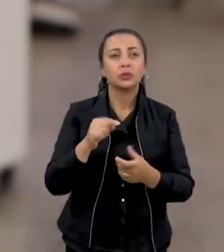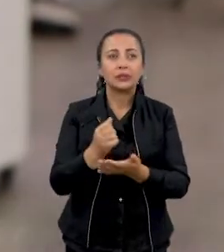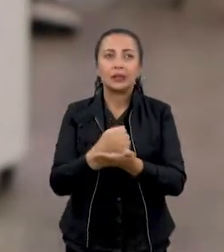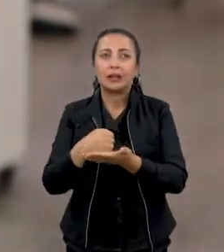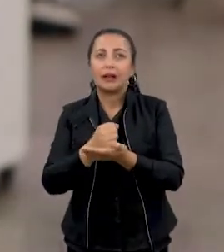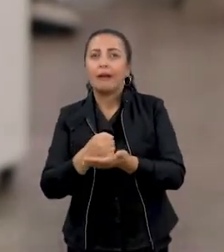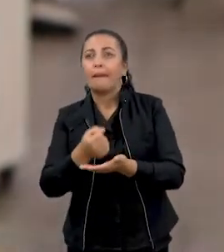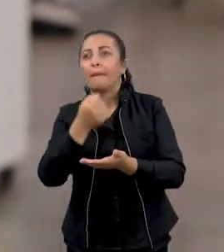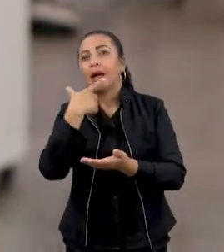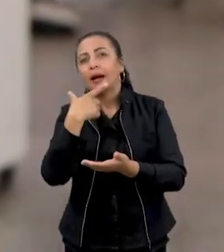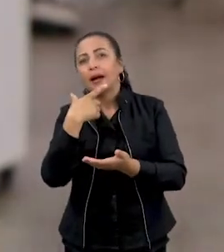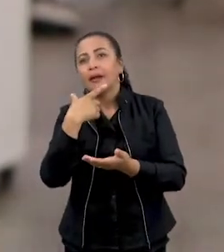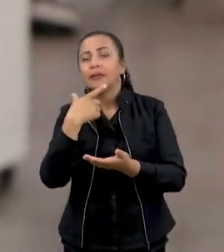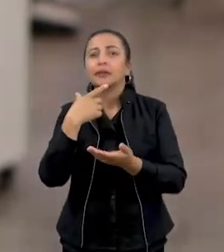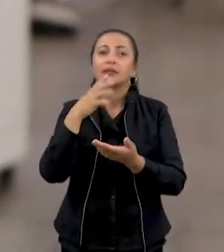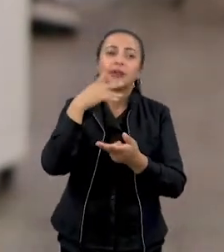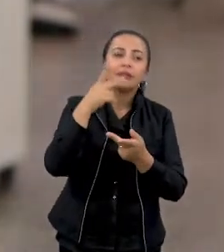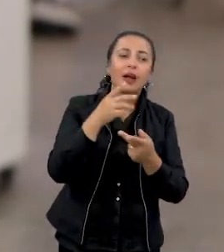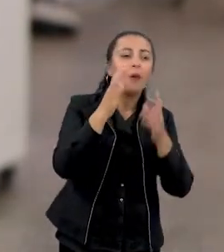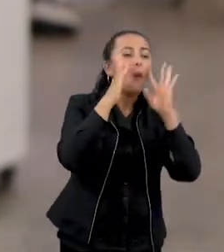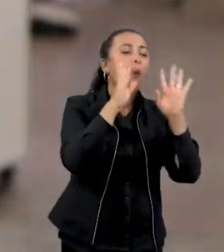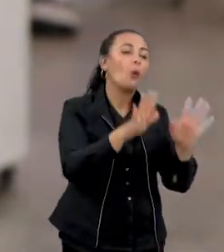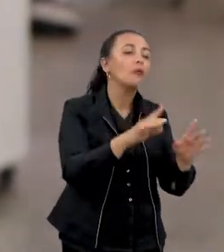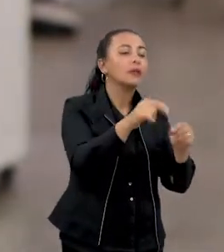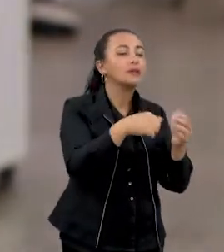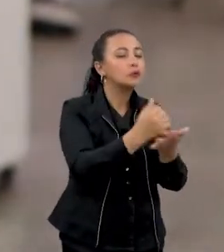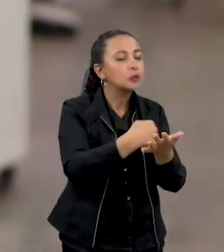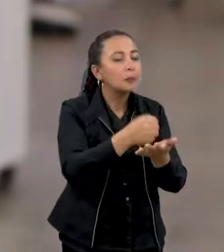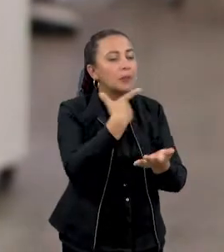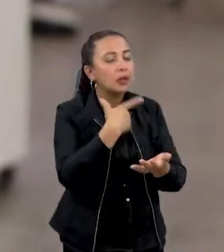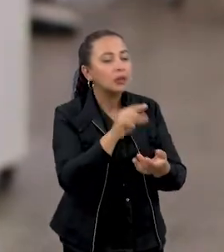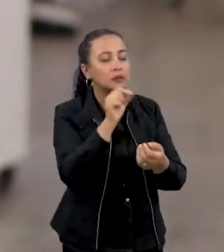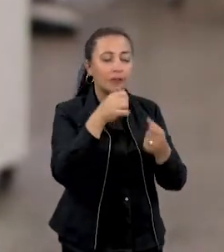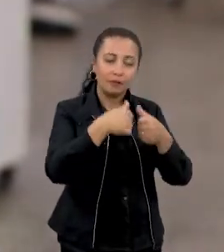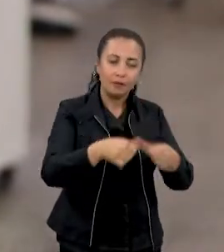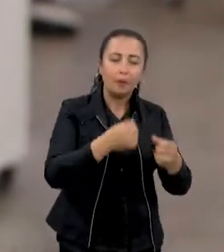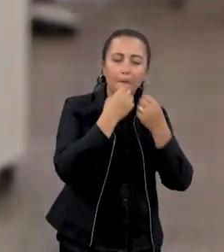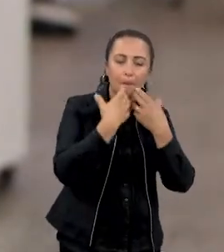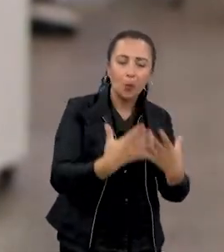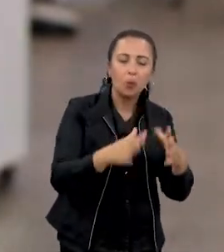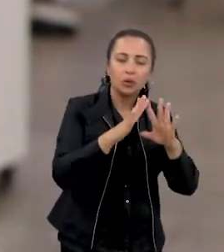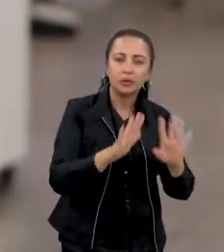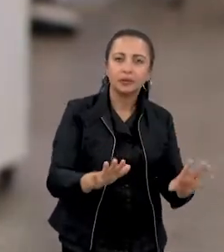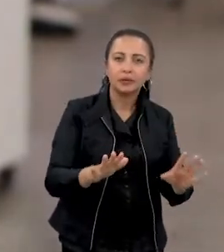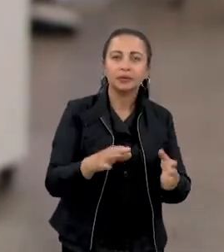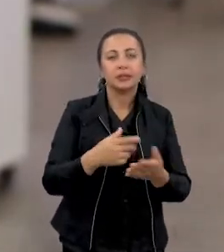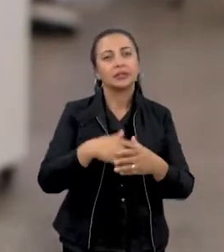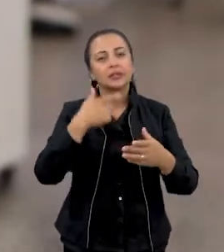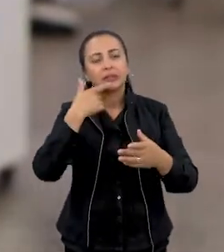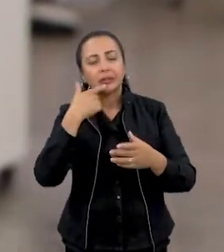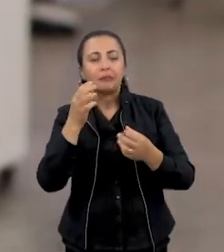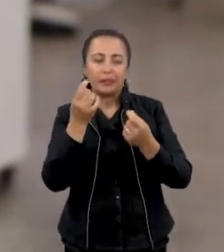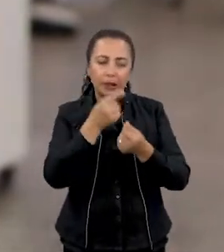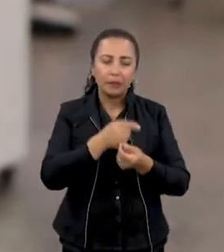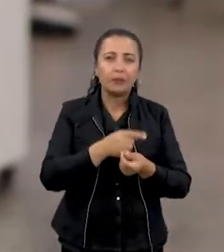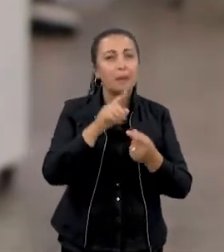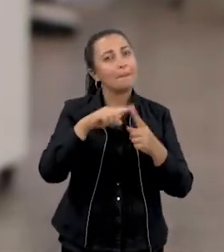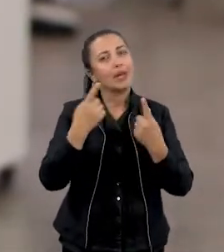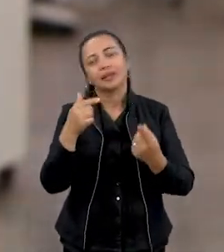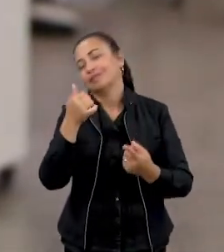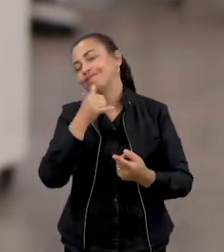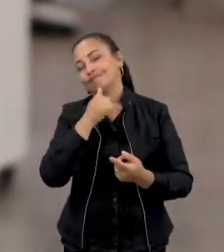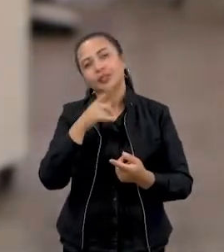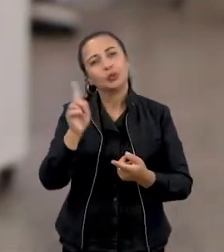é medicamentoso, que você diga, olha, você vai tomar tal medicação e você vai ficar boa dessa digeusia.